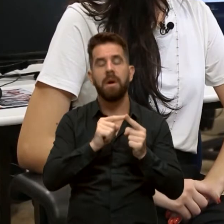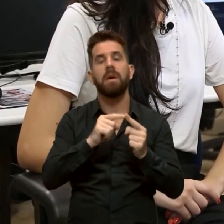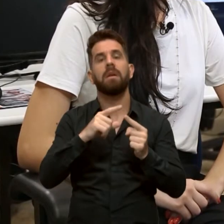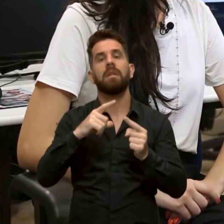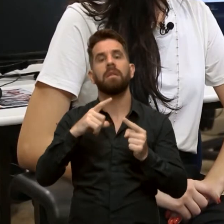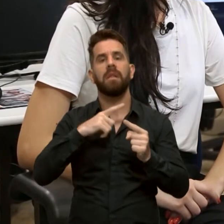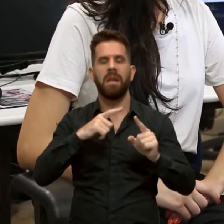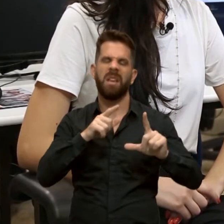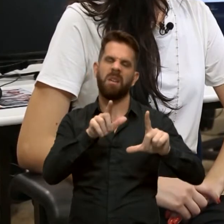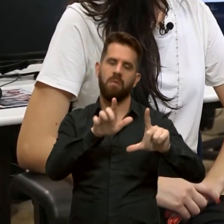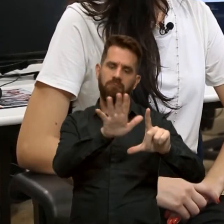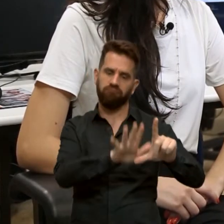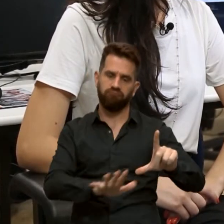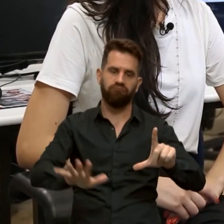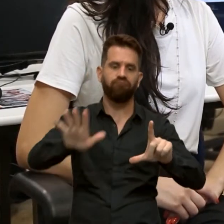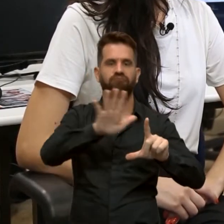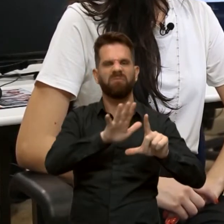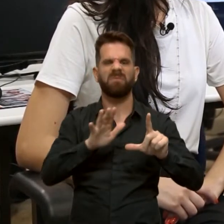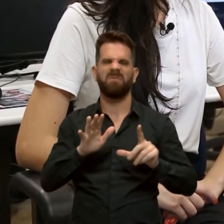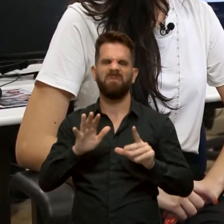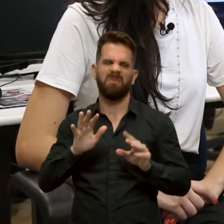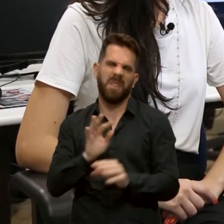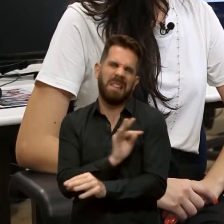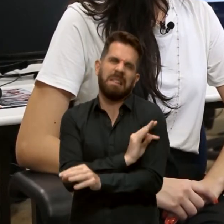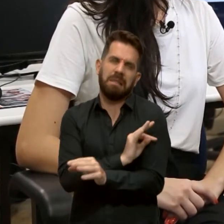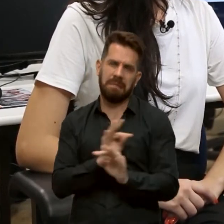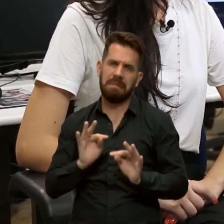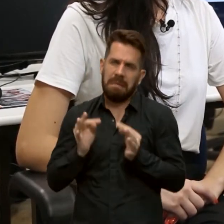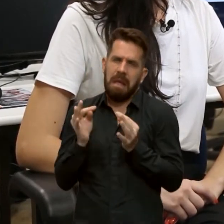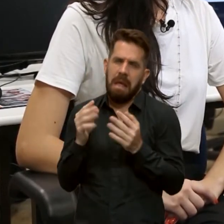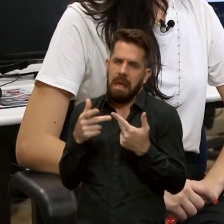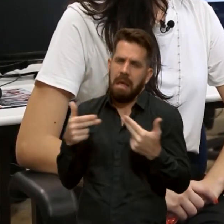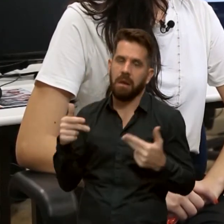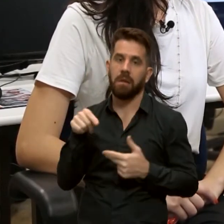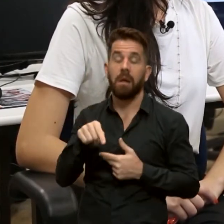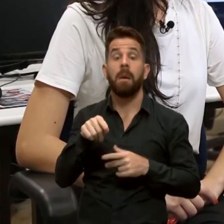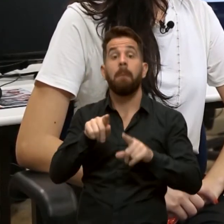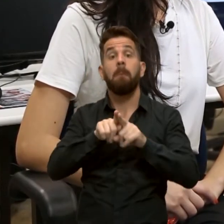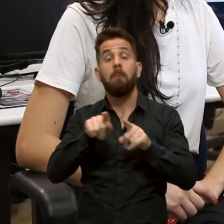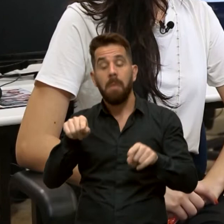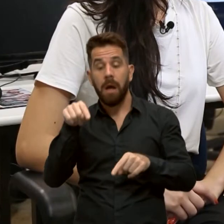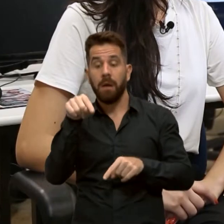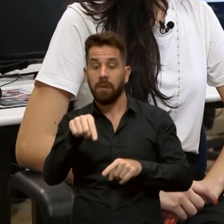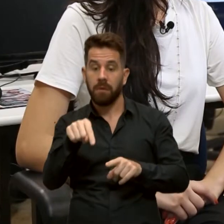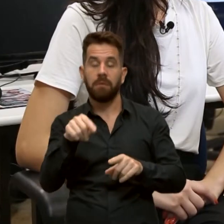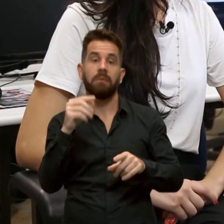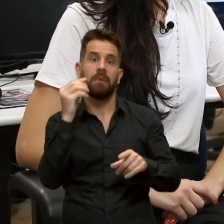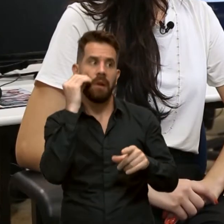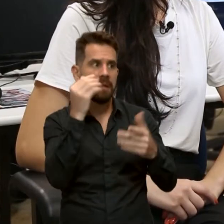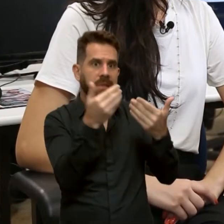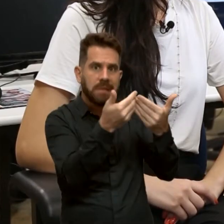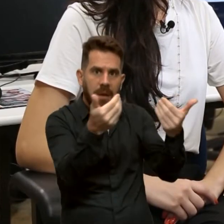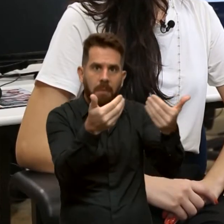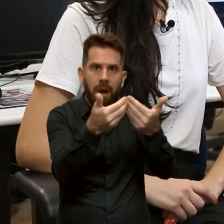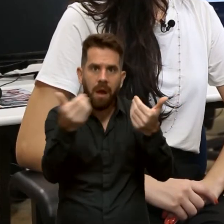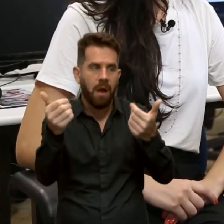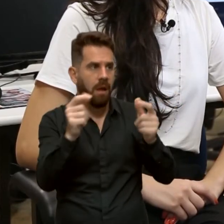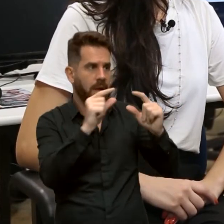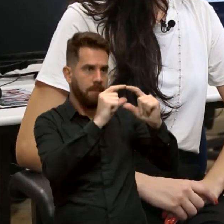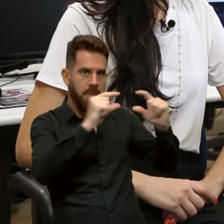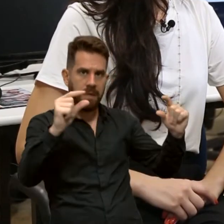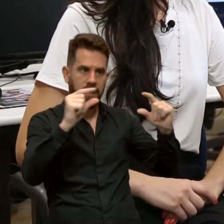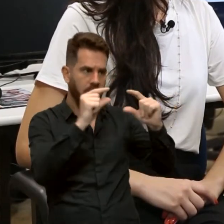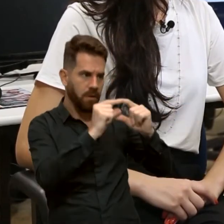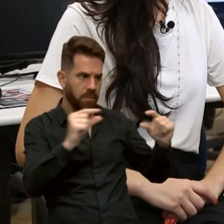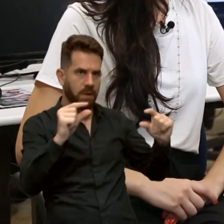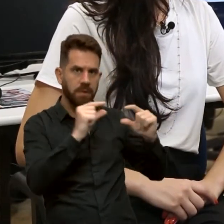forma técnica, ele traça hiperplanos e tenta separar essas mensagens de acordo com as características que